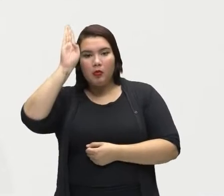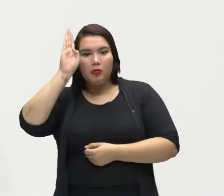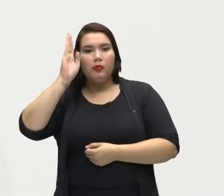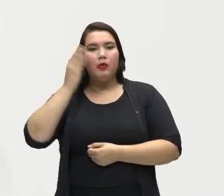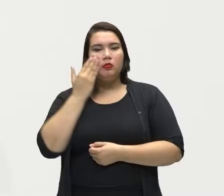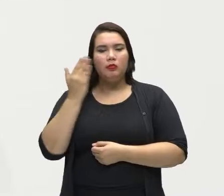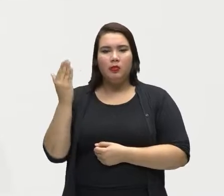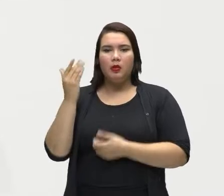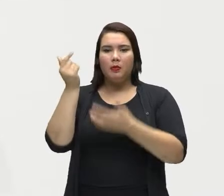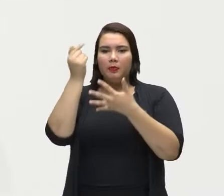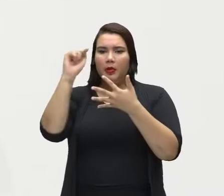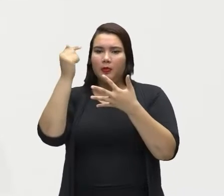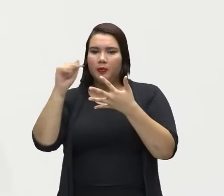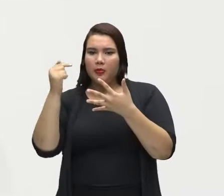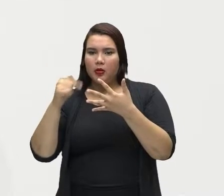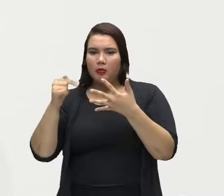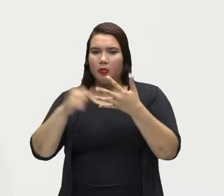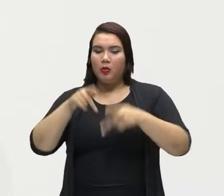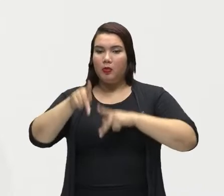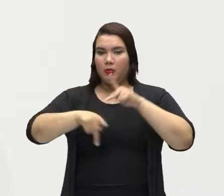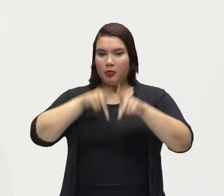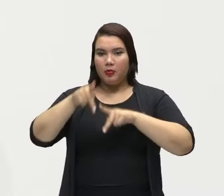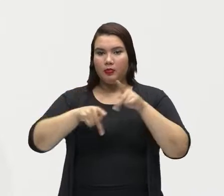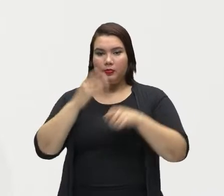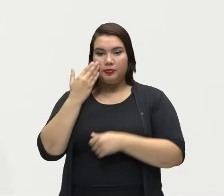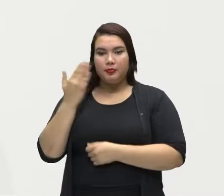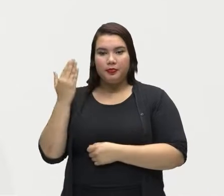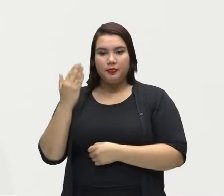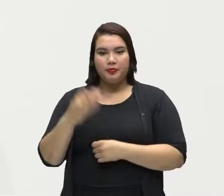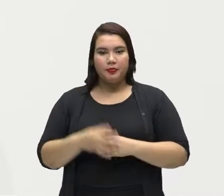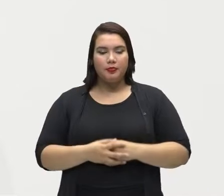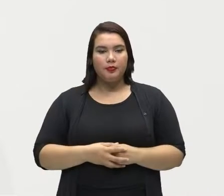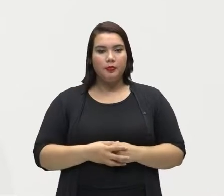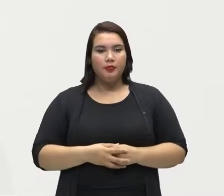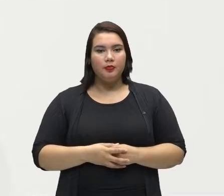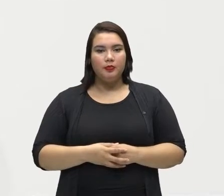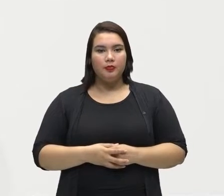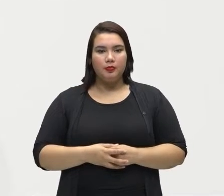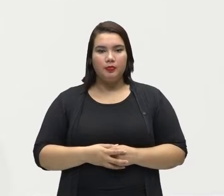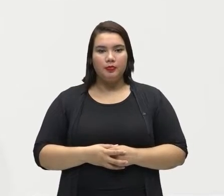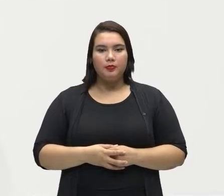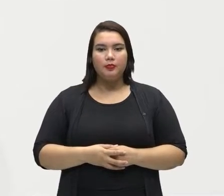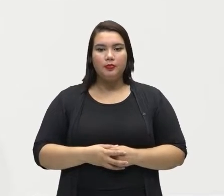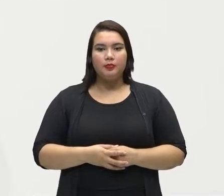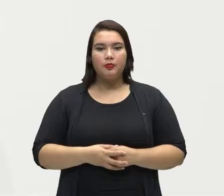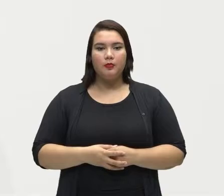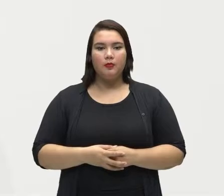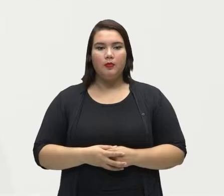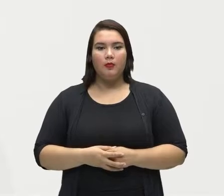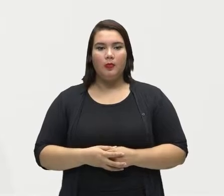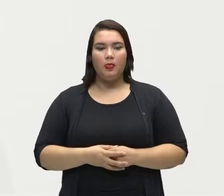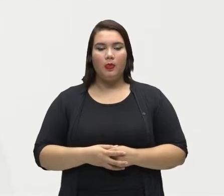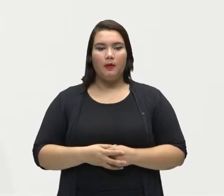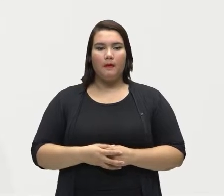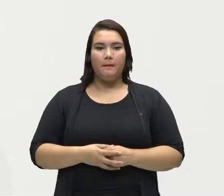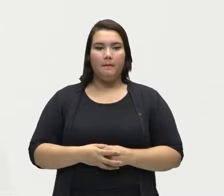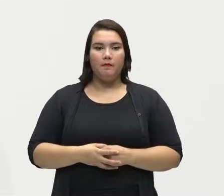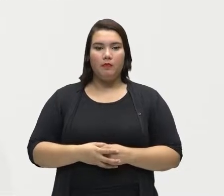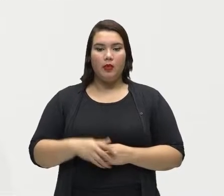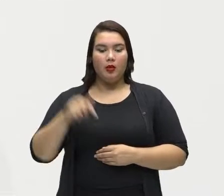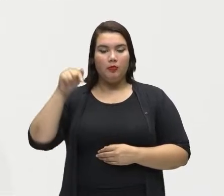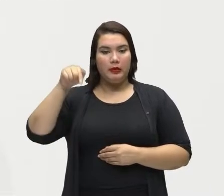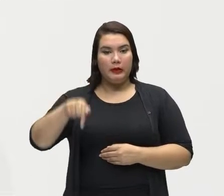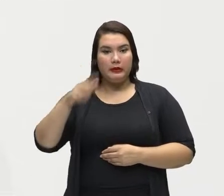fenícios, os cartagineses, os líbios, os persas, os egípcios e os árabes, tá? O reino